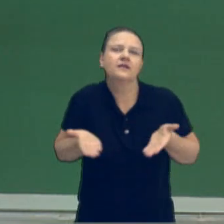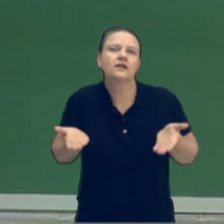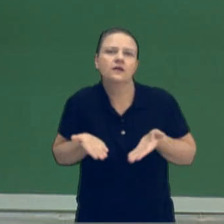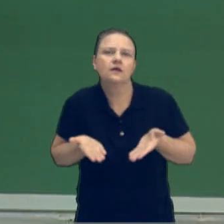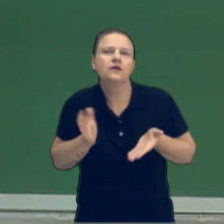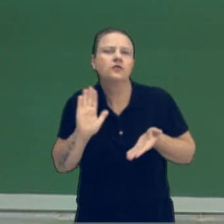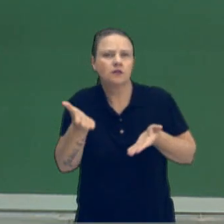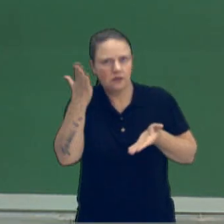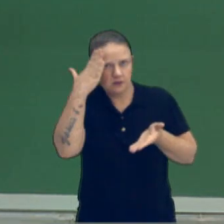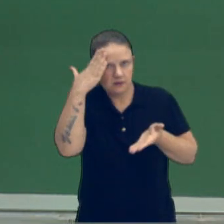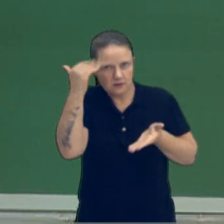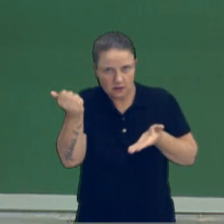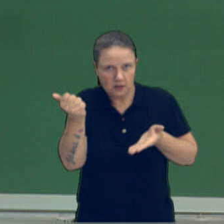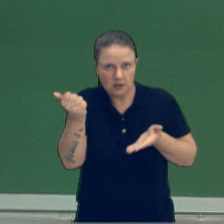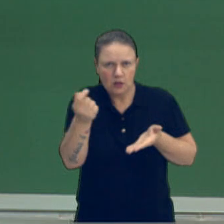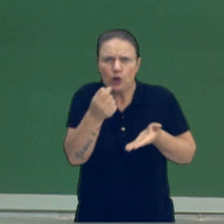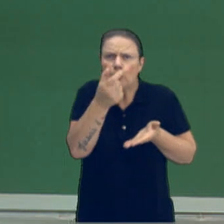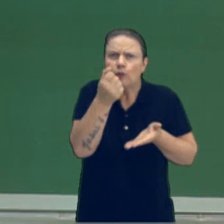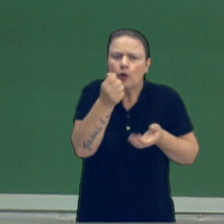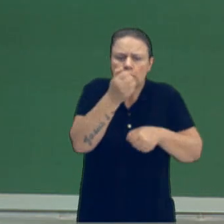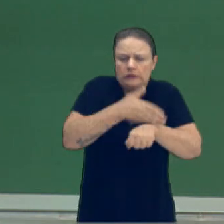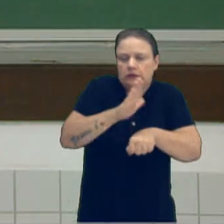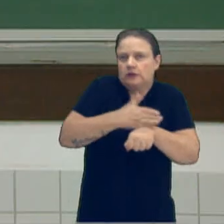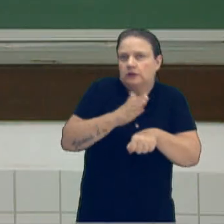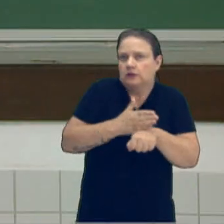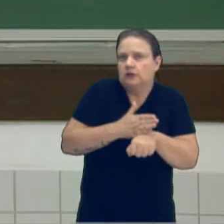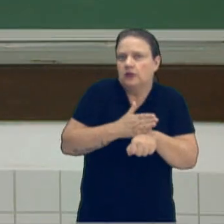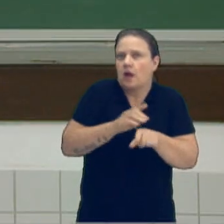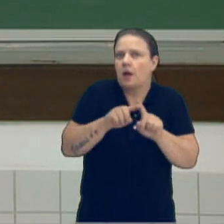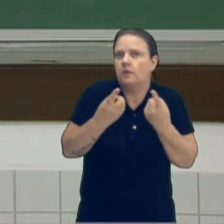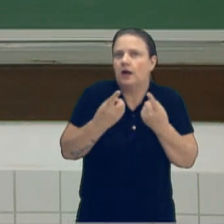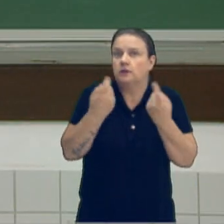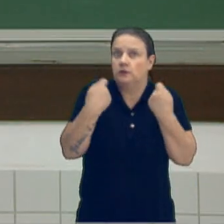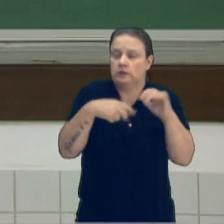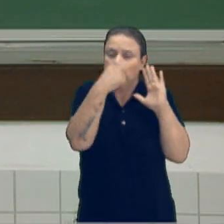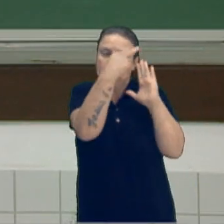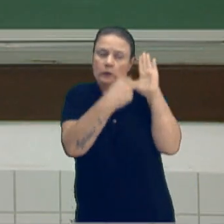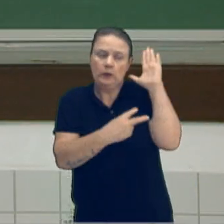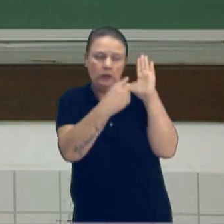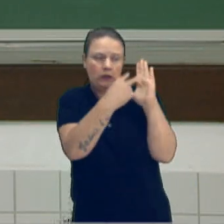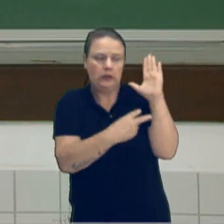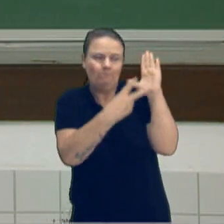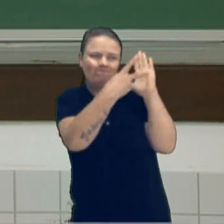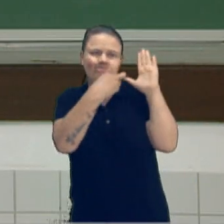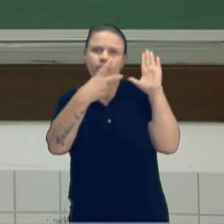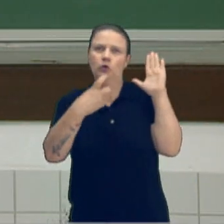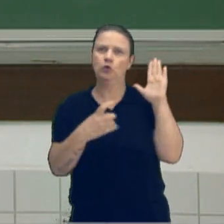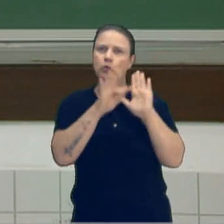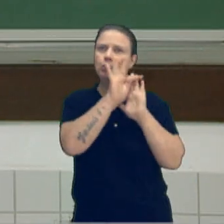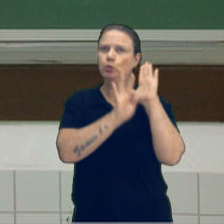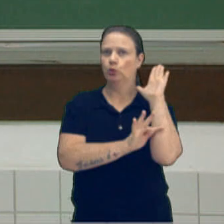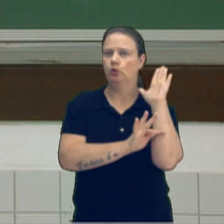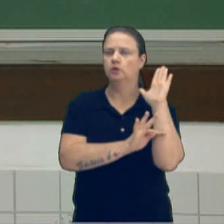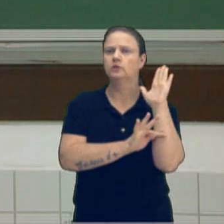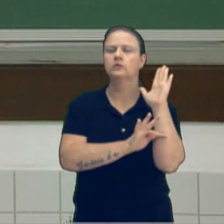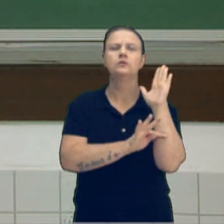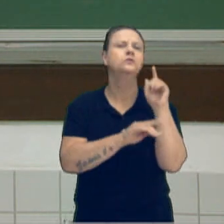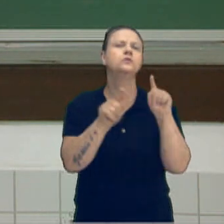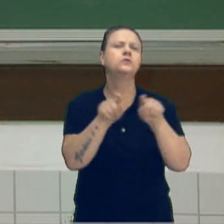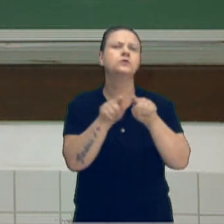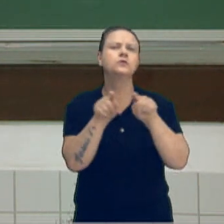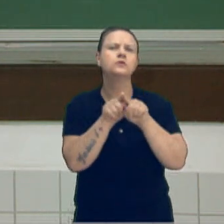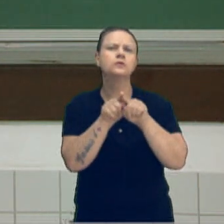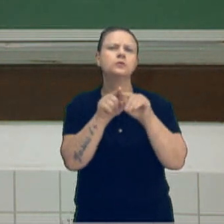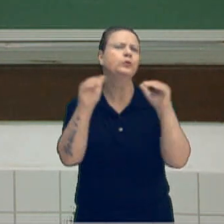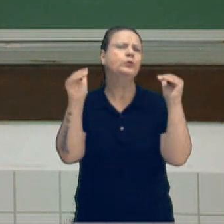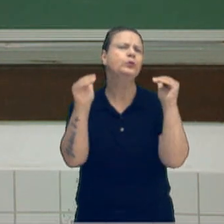gente sabe que foram poucos exercícios, mas que tiveram uma complexidade de leitura maior, tá? E a gente tentou envolver o quê? As relações